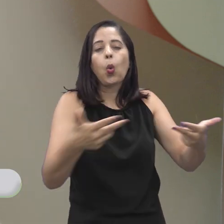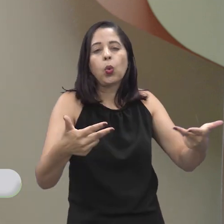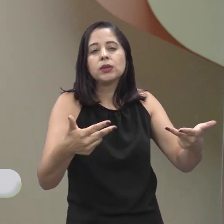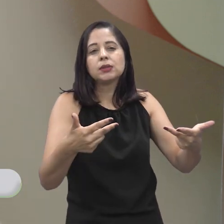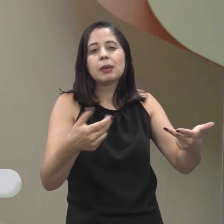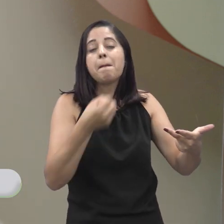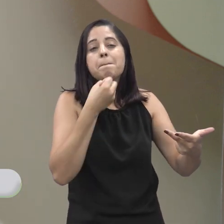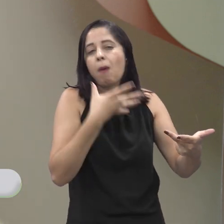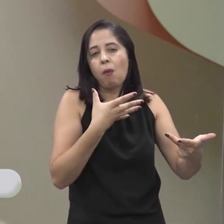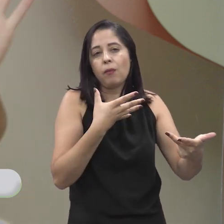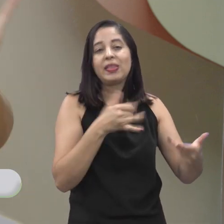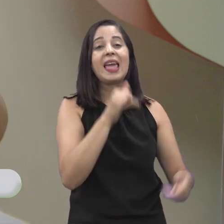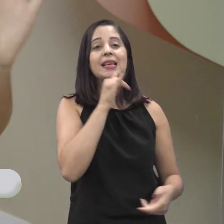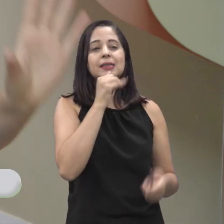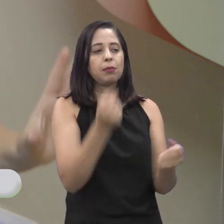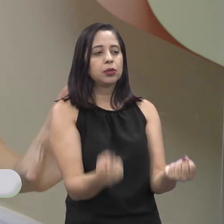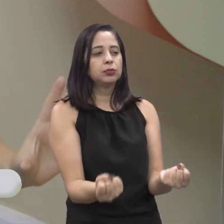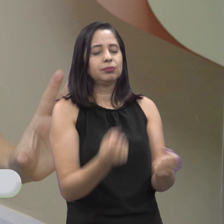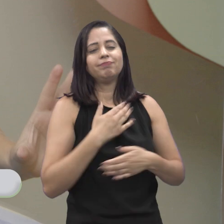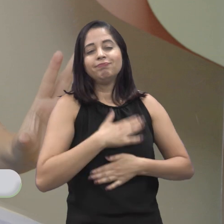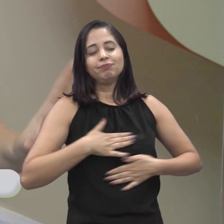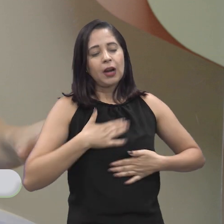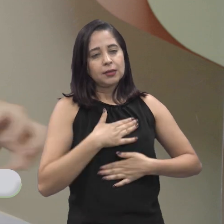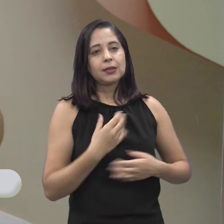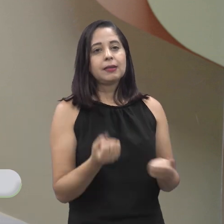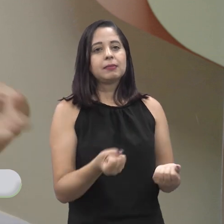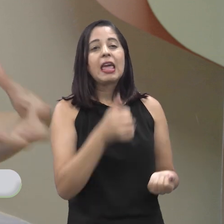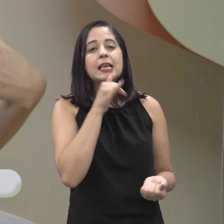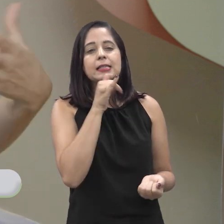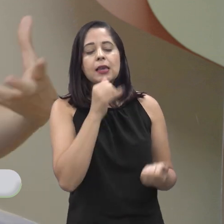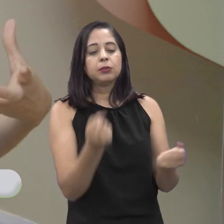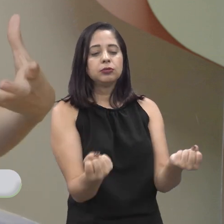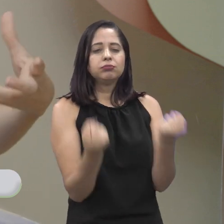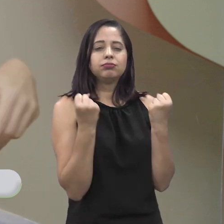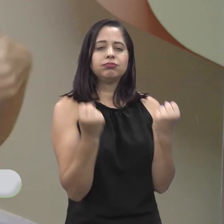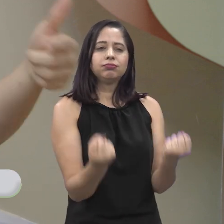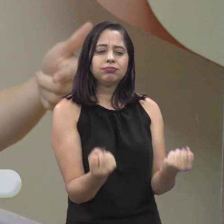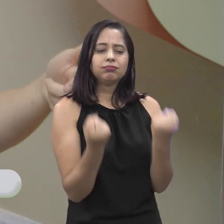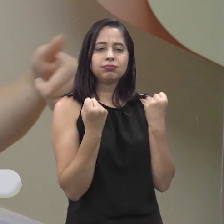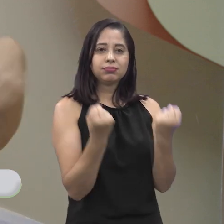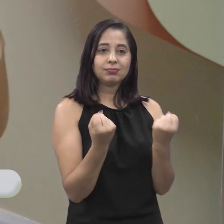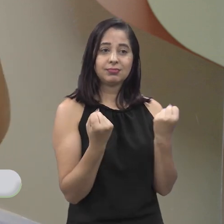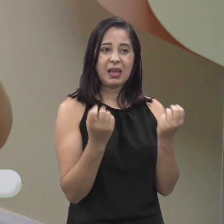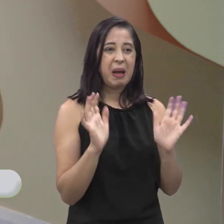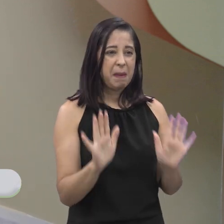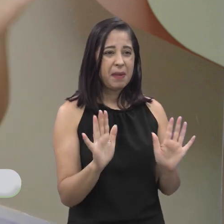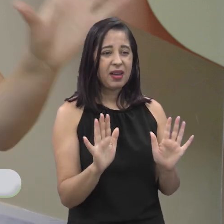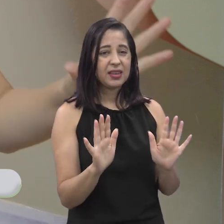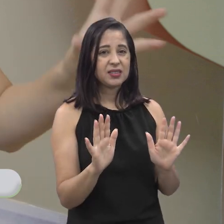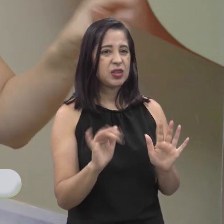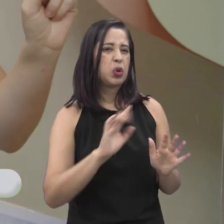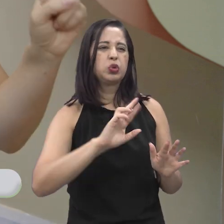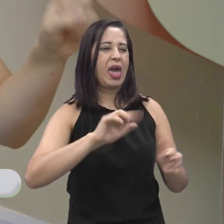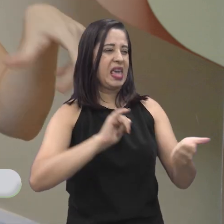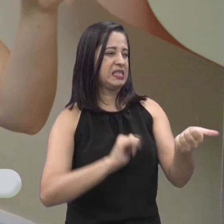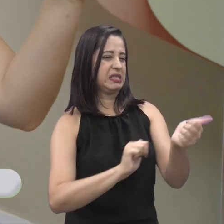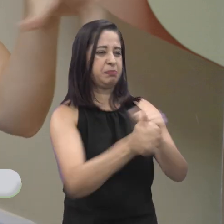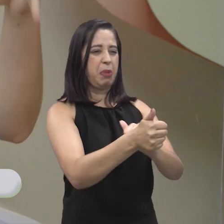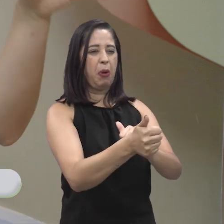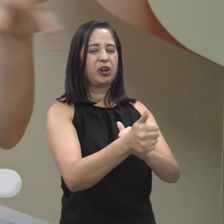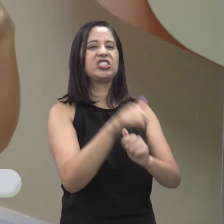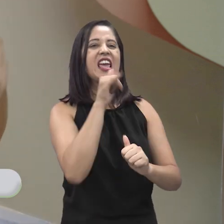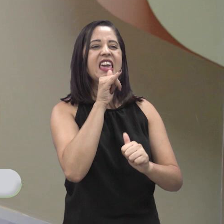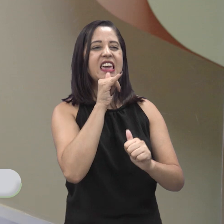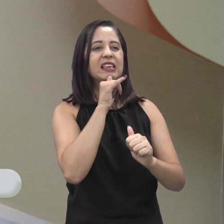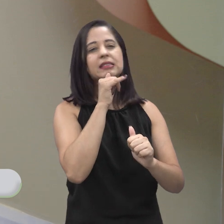exemplo, exercício físico que a gente sabe que é Sim. interessante fazer. Procurar uma coisa que você goste, não o esporte da moda, eu tenho que fazer crossfit,